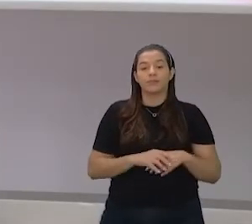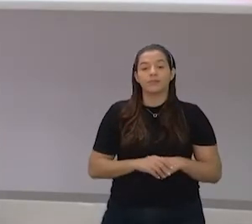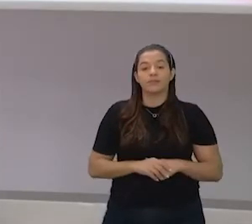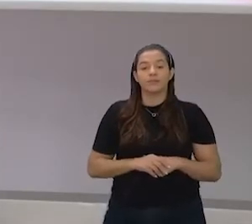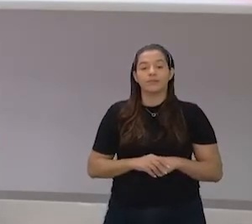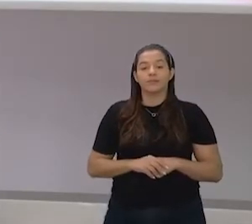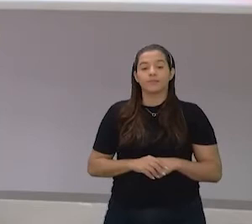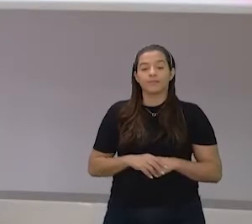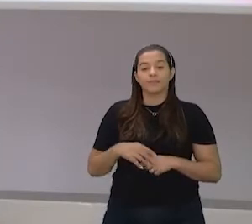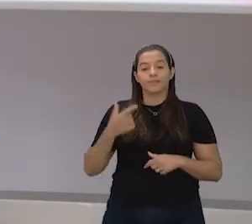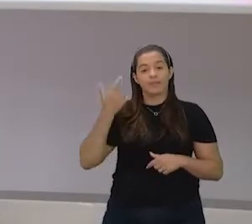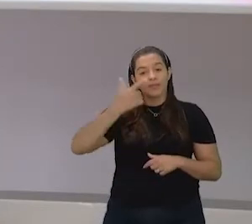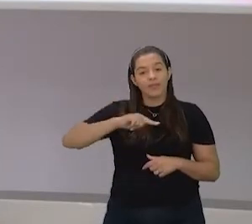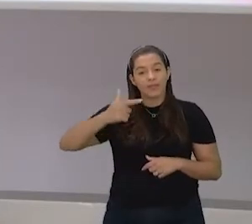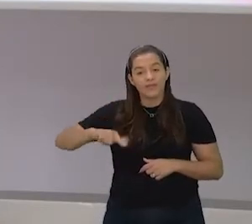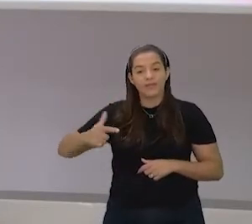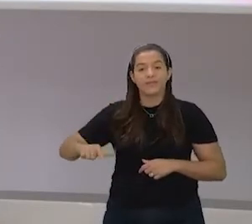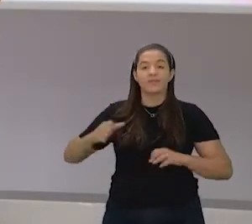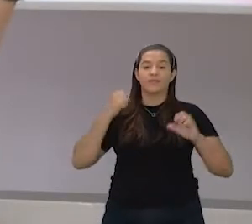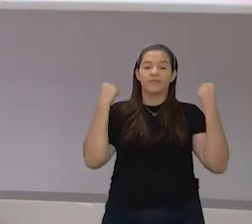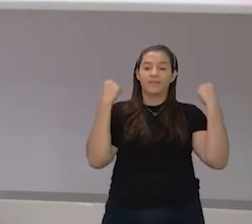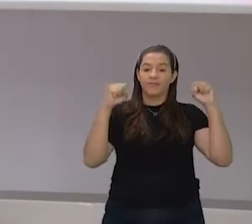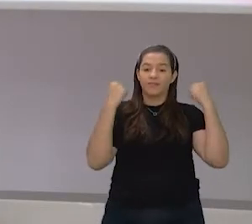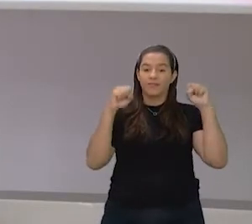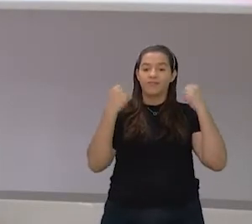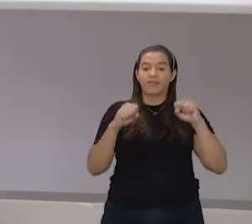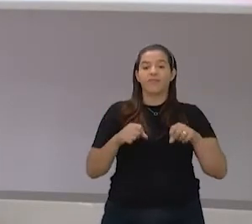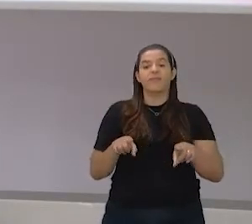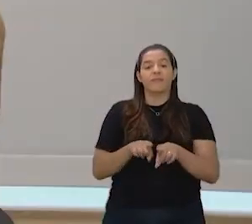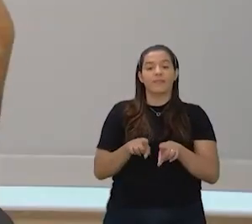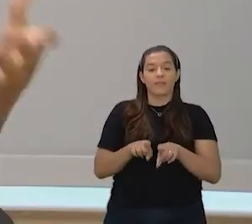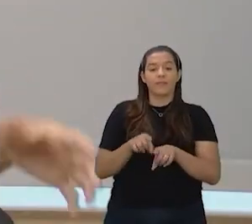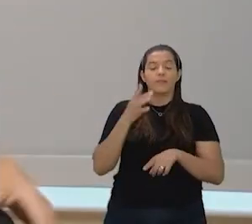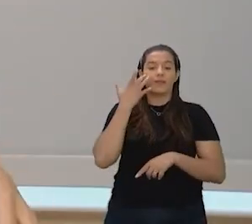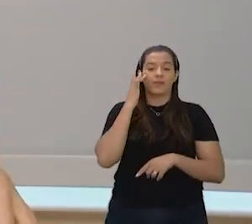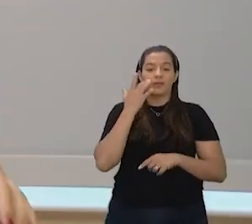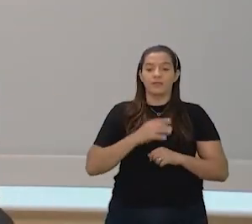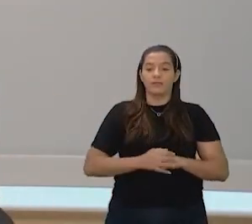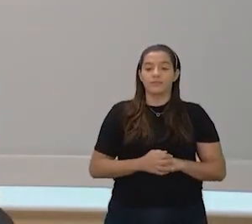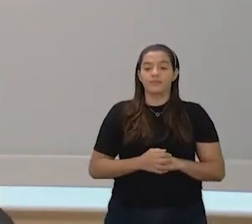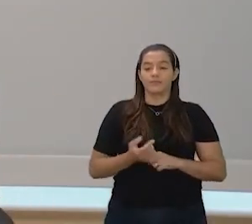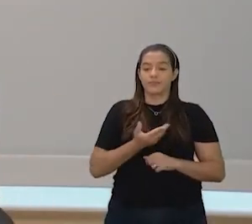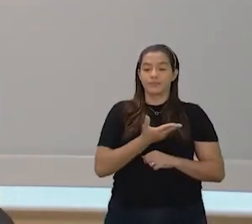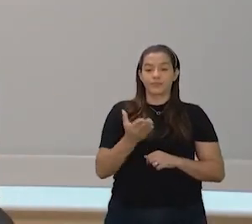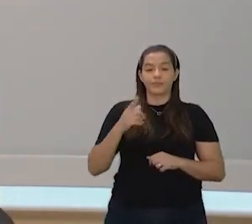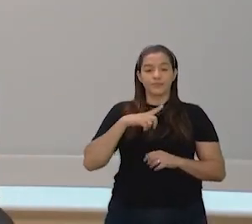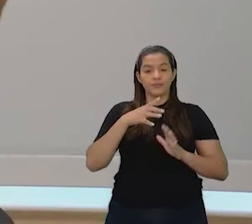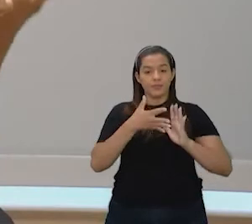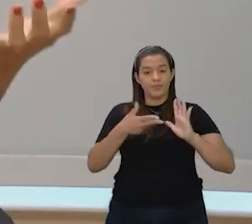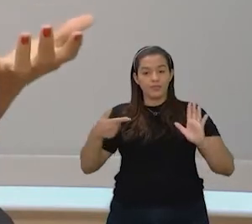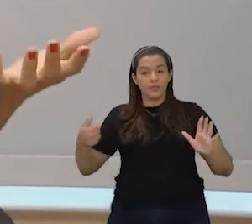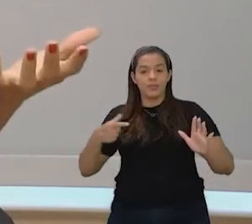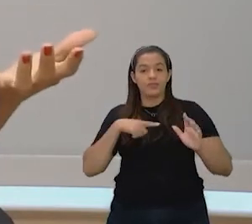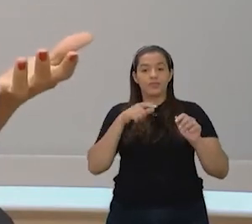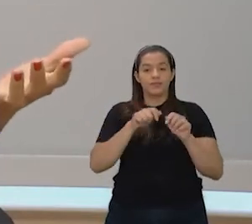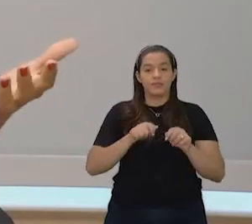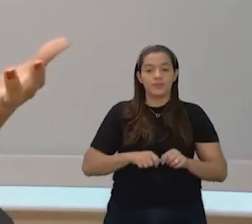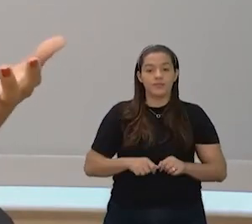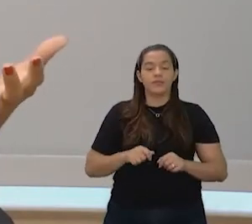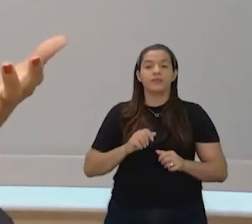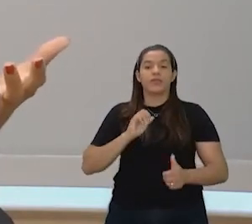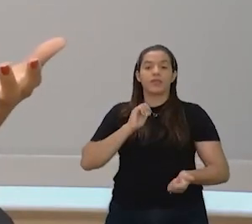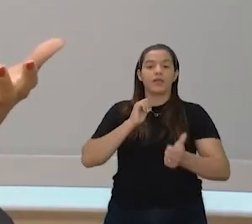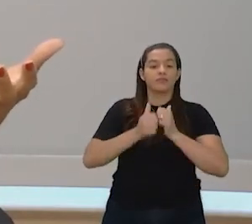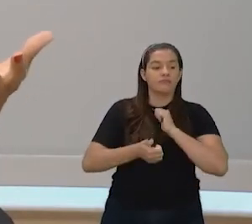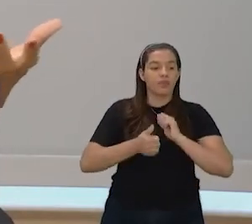colocou, que tenham mais aulas de educação física. Eu também acho, viu, Viviane? Mas aí, quando você falou, o currículo tem a possibilidade da gente fazer atletismo. Então,